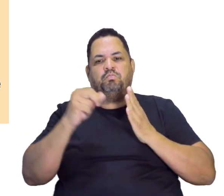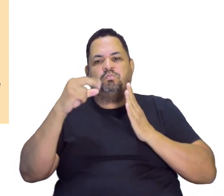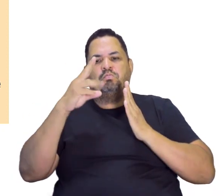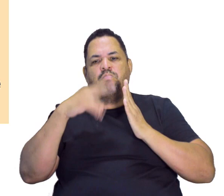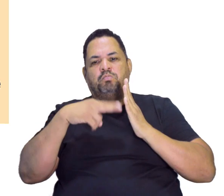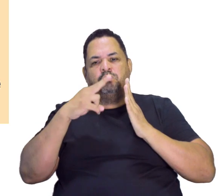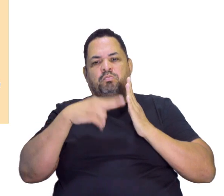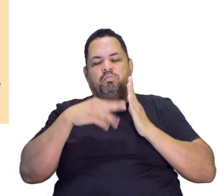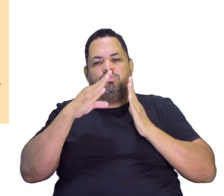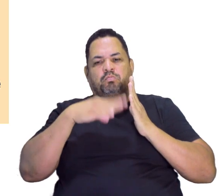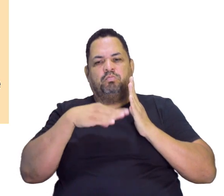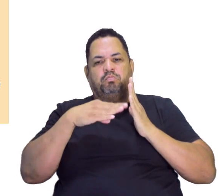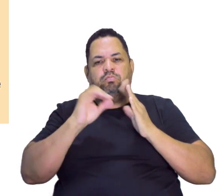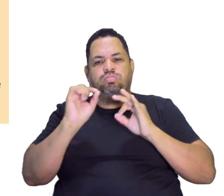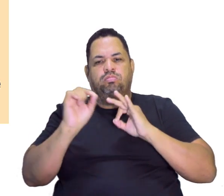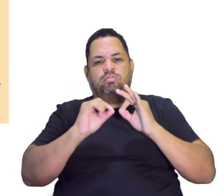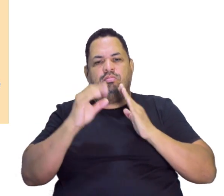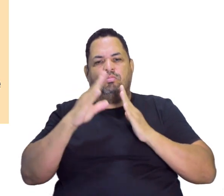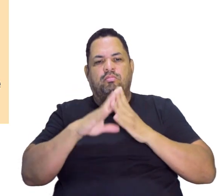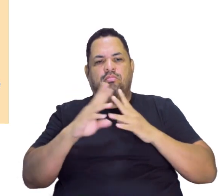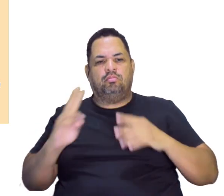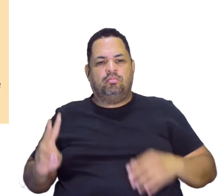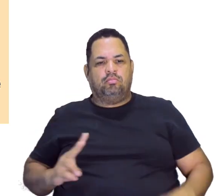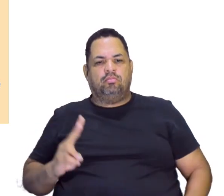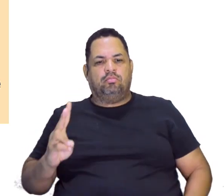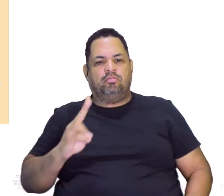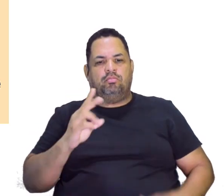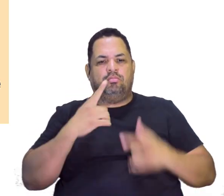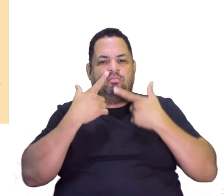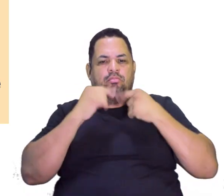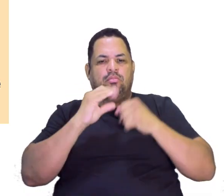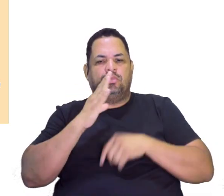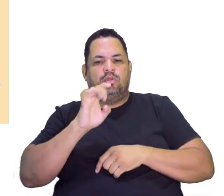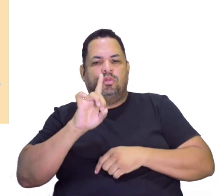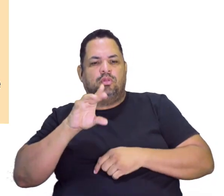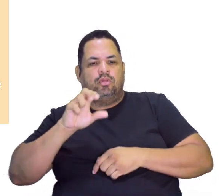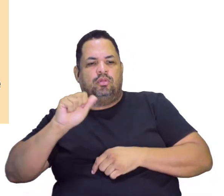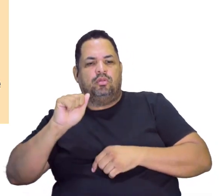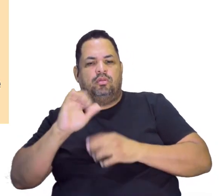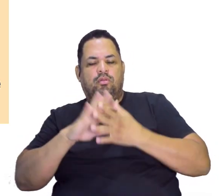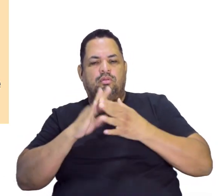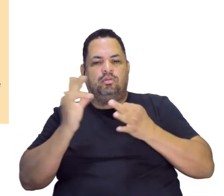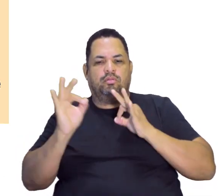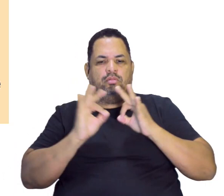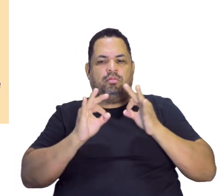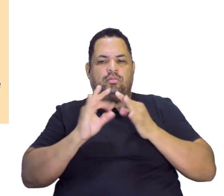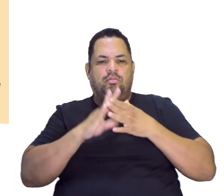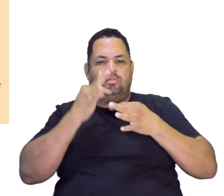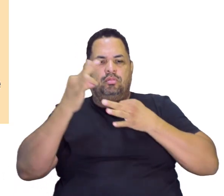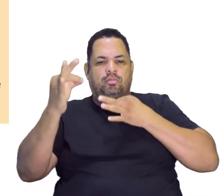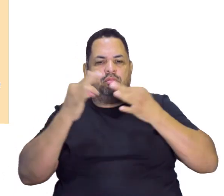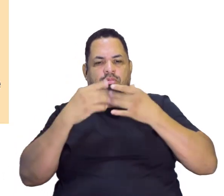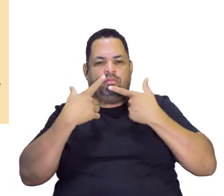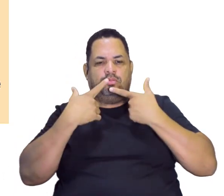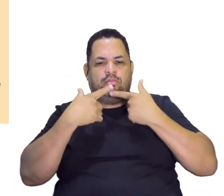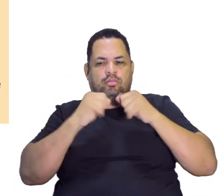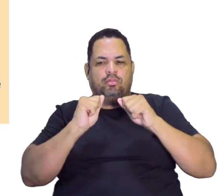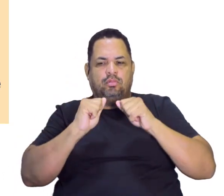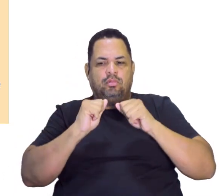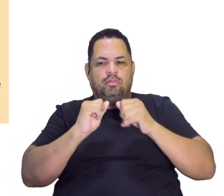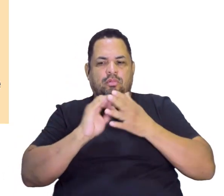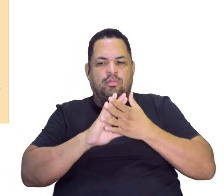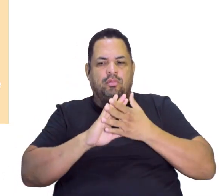nas na nas letras né valorização da linguagem coloquial ou seja uma crítica à linguagem